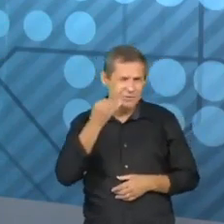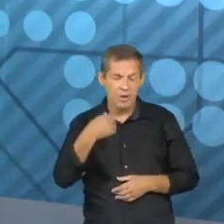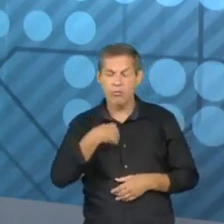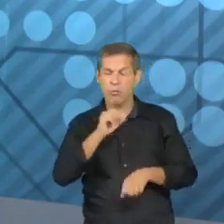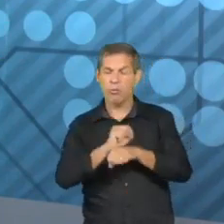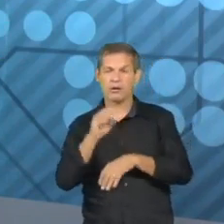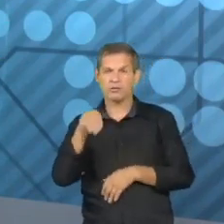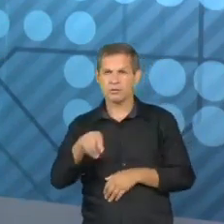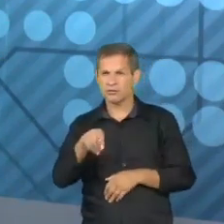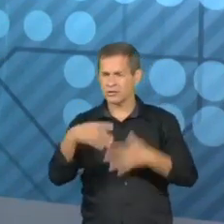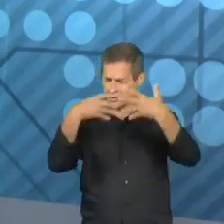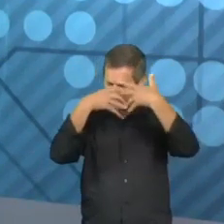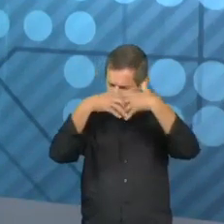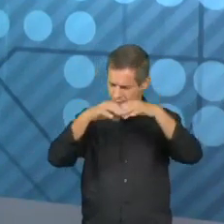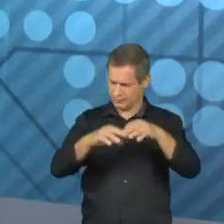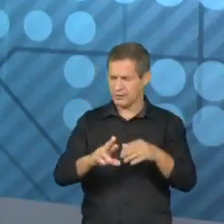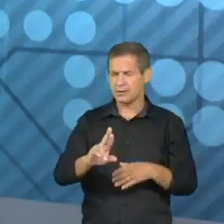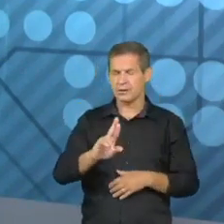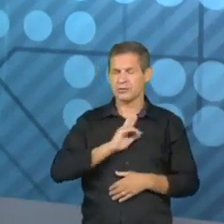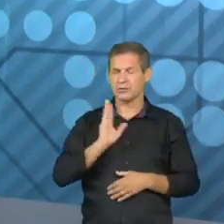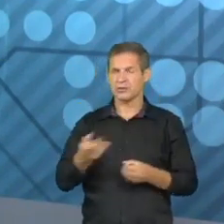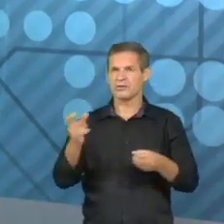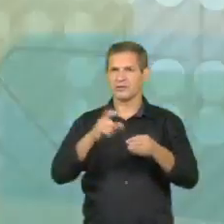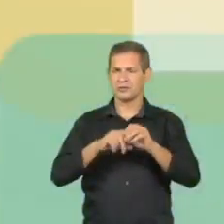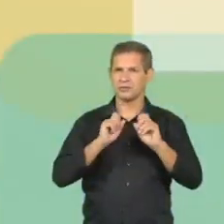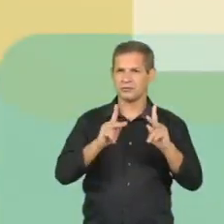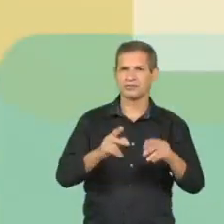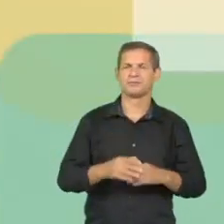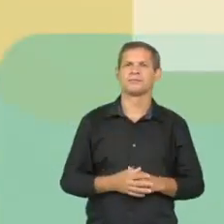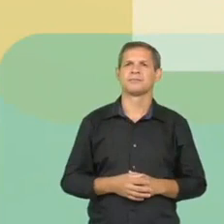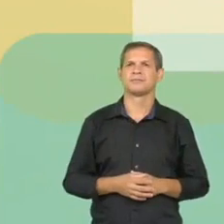um tempinho para que vocês participem e daqui a pouco eu retorno.